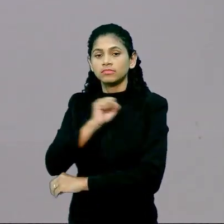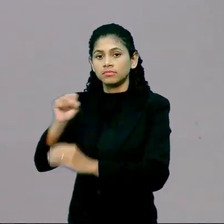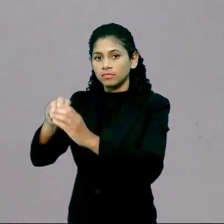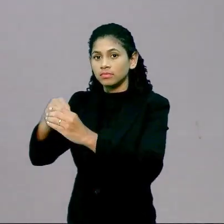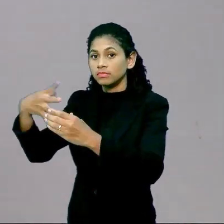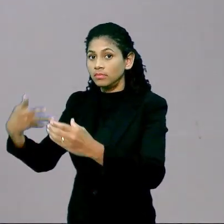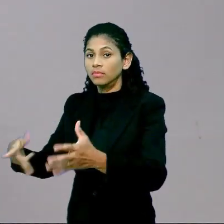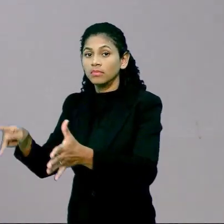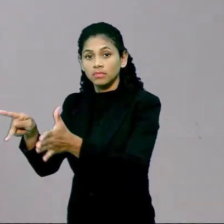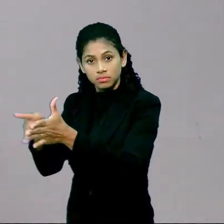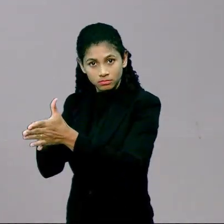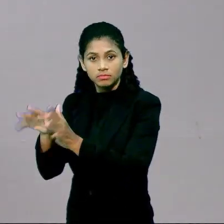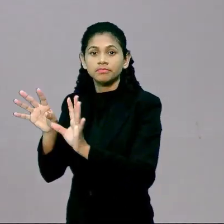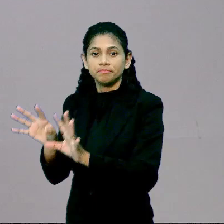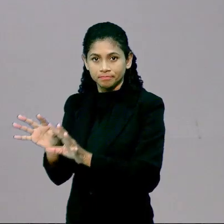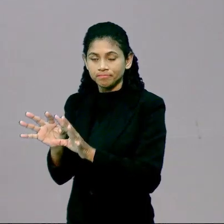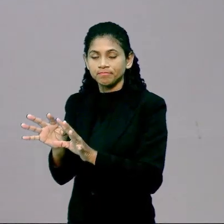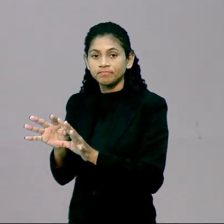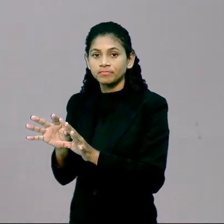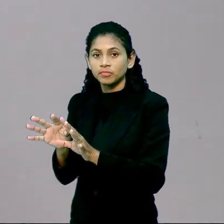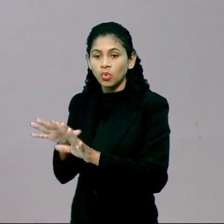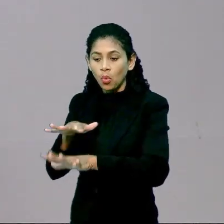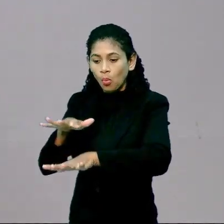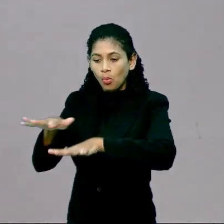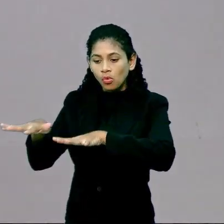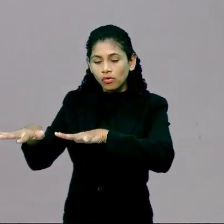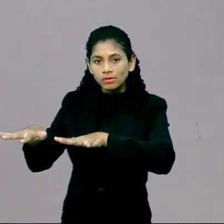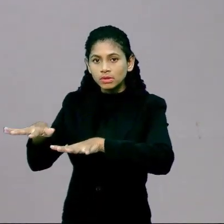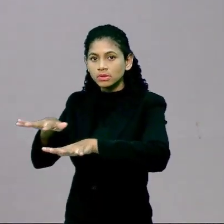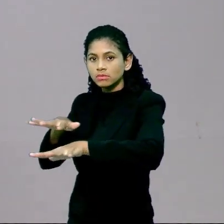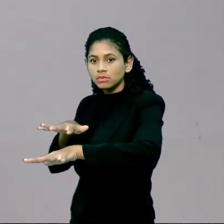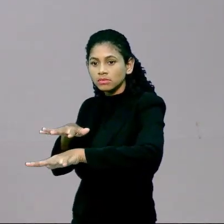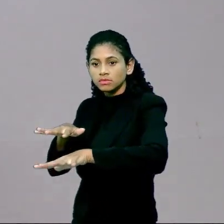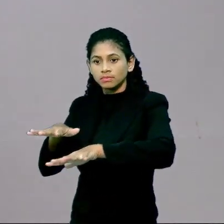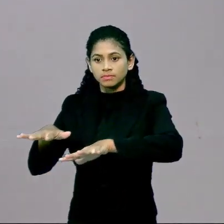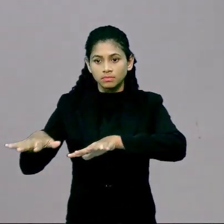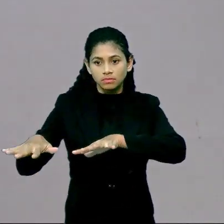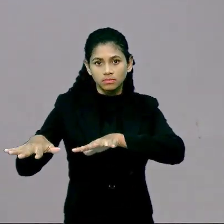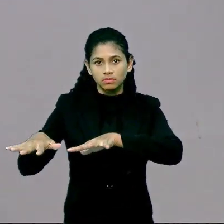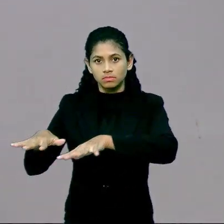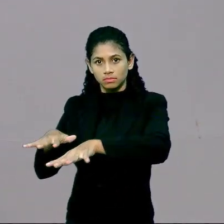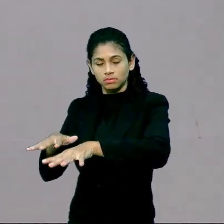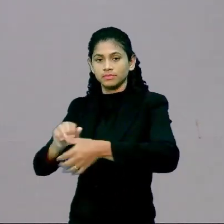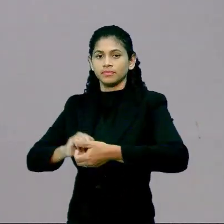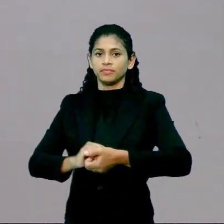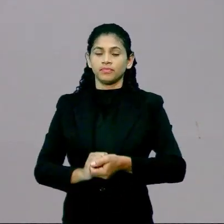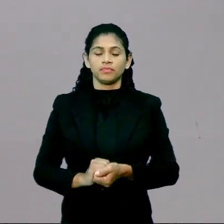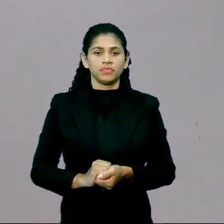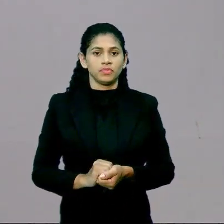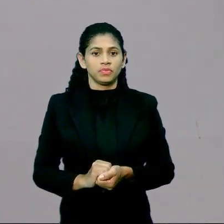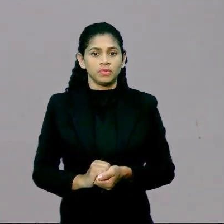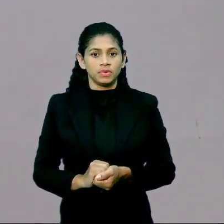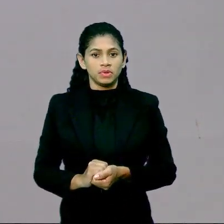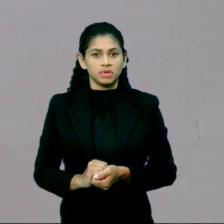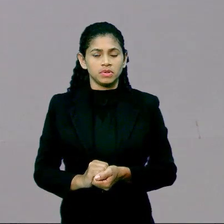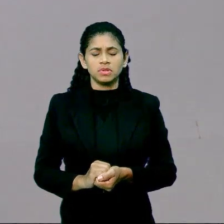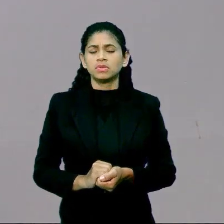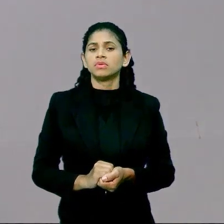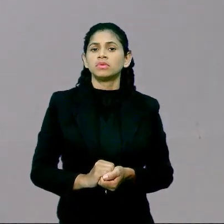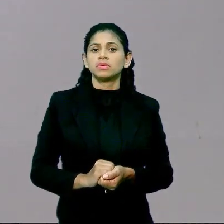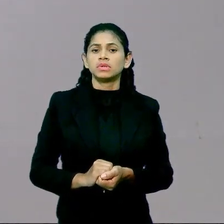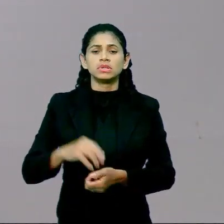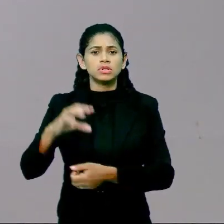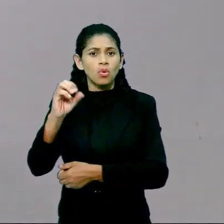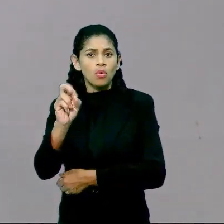caracteriza lutas ocidentais é essa ginga, malemolência, um pouco de velocidade. Ah, professor, quer dizer que as lutas orientais elas são